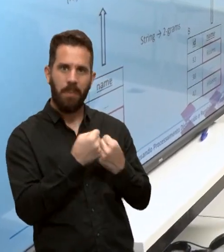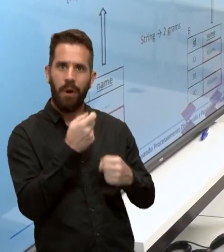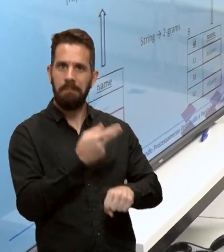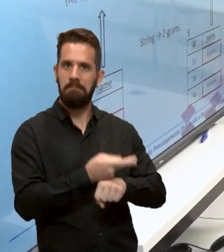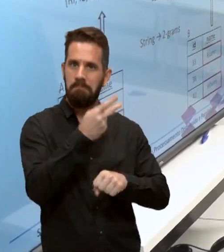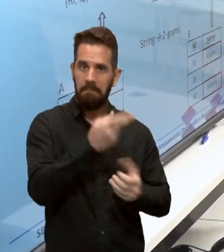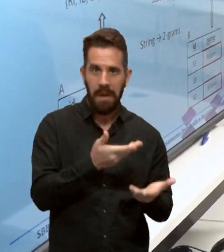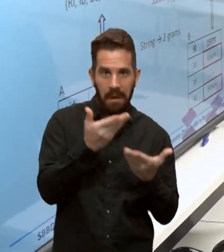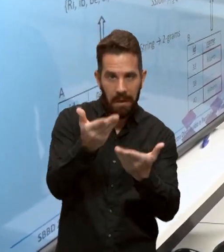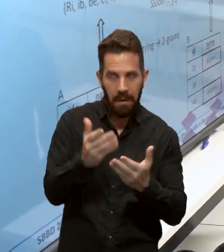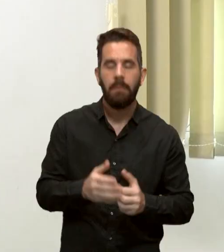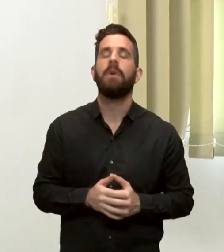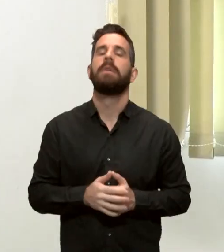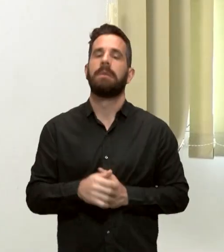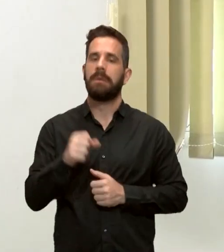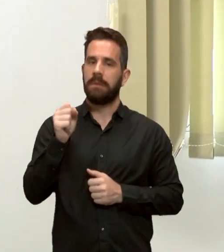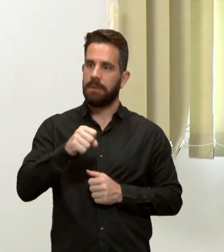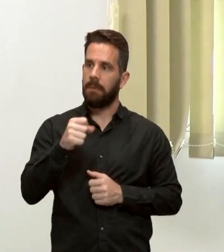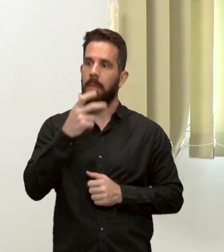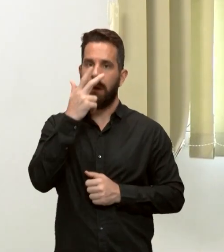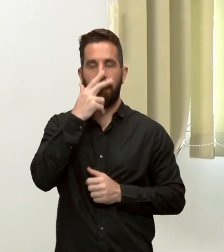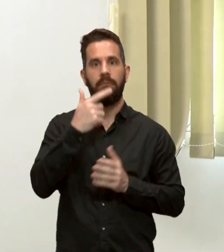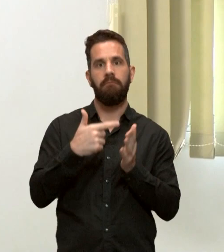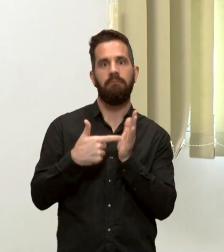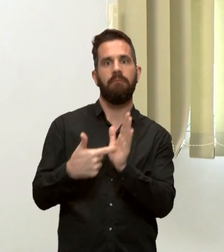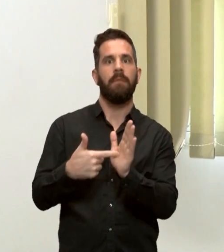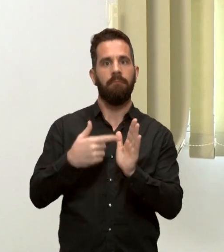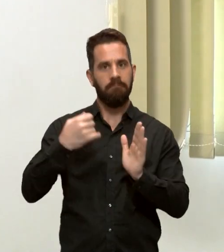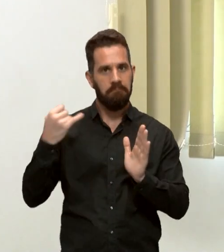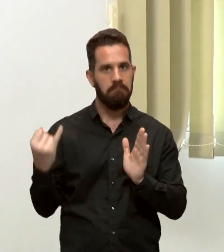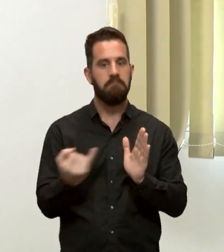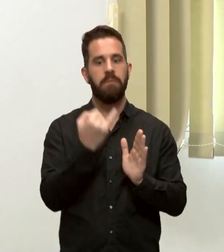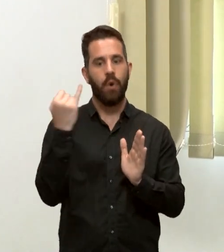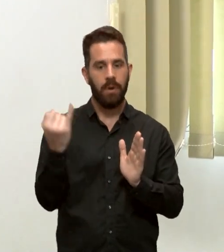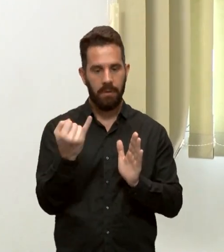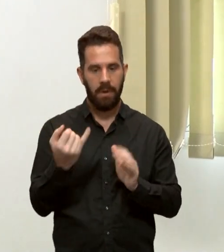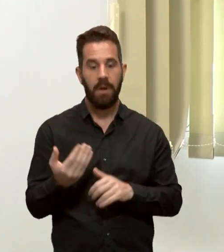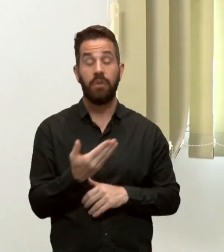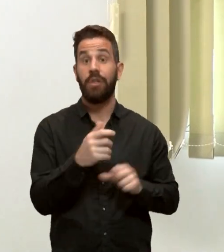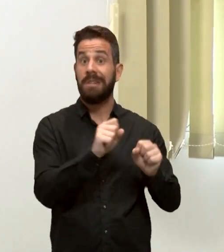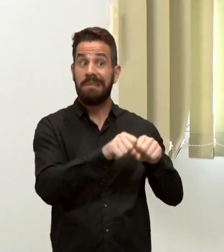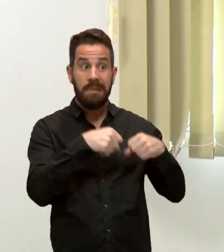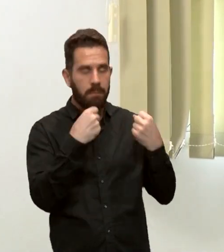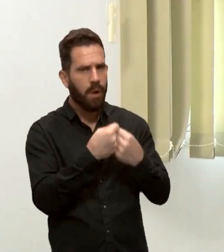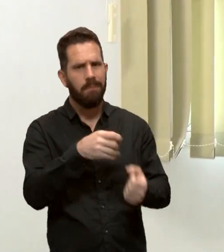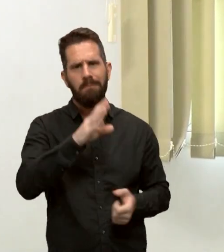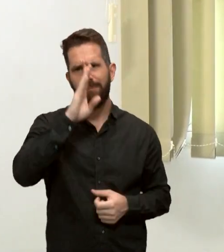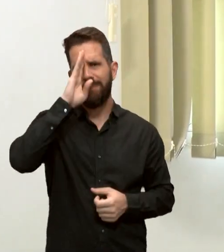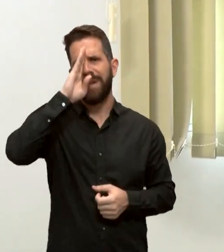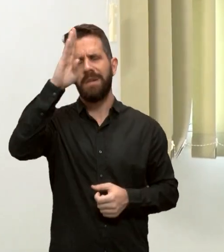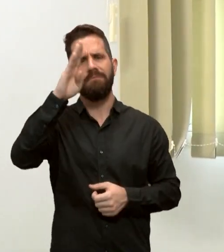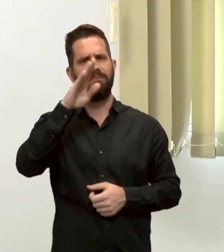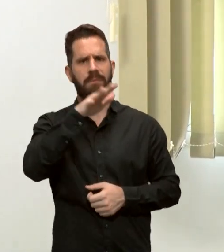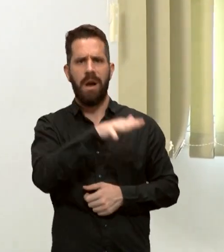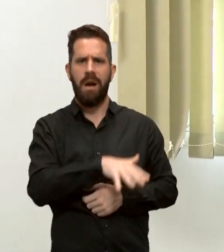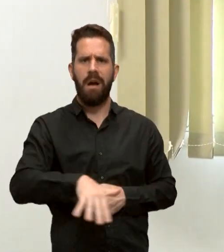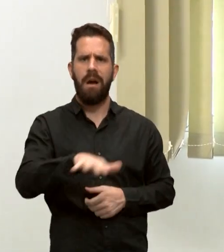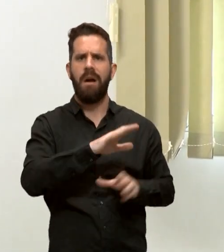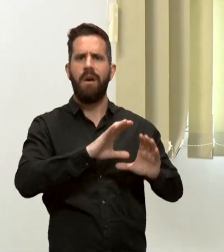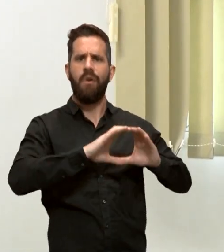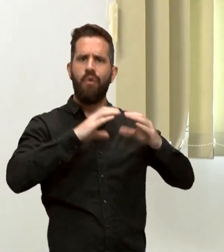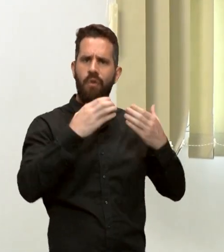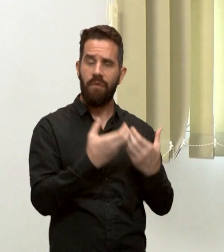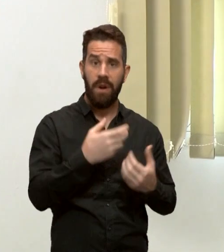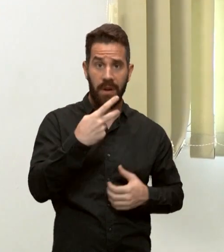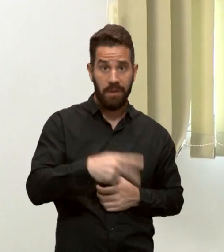visibilidade, né, em divulgação do trabalho, né. O Simpósio Brasileiro de Banco de Dados, o SBBD, é a principal conferência da área de banco de dados, tanto no Brasil quanto na